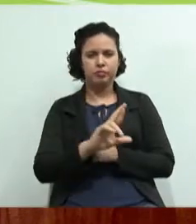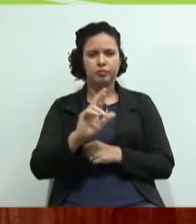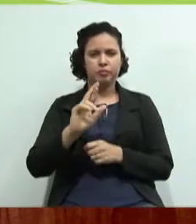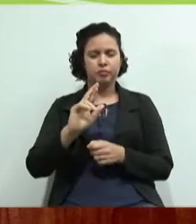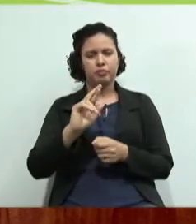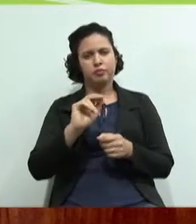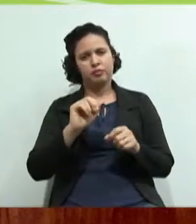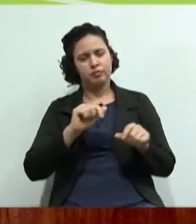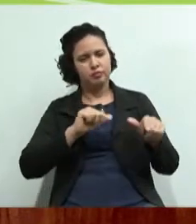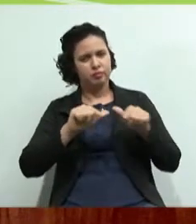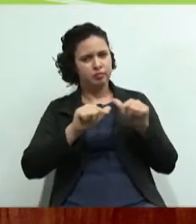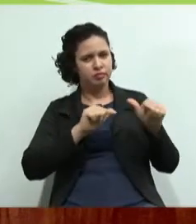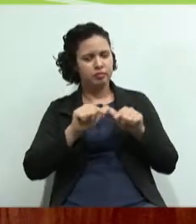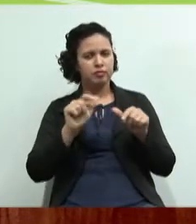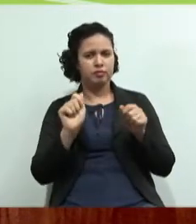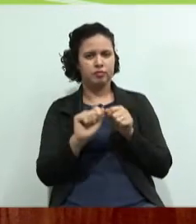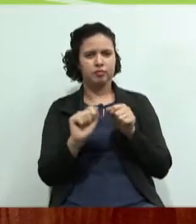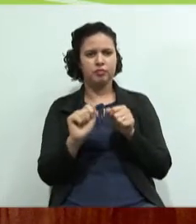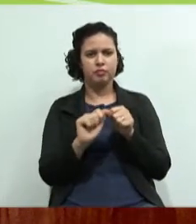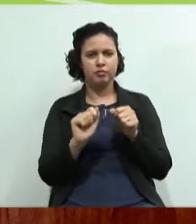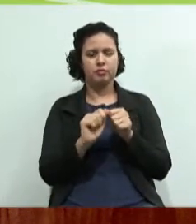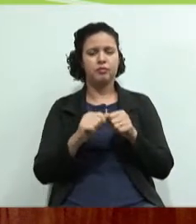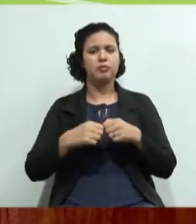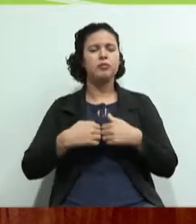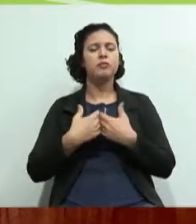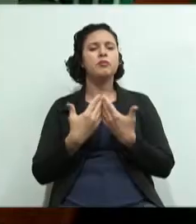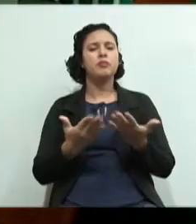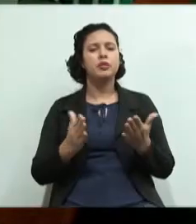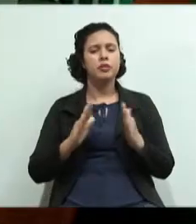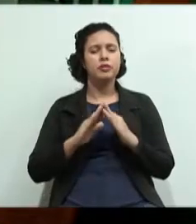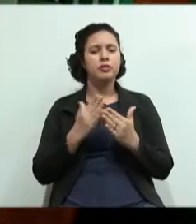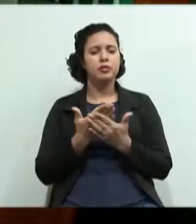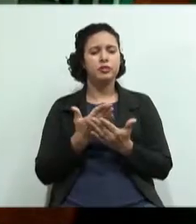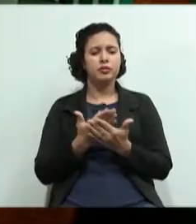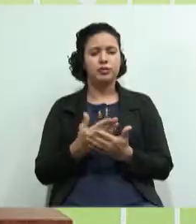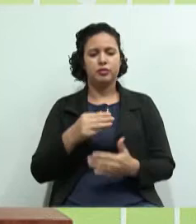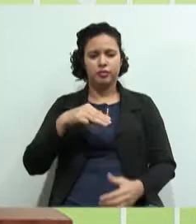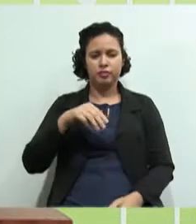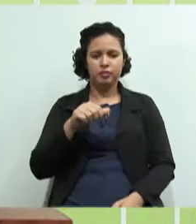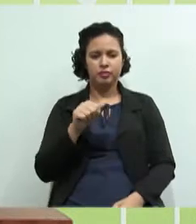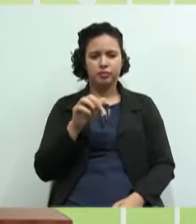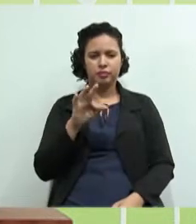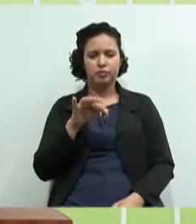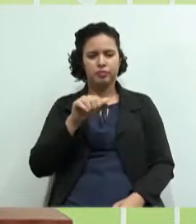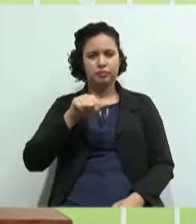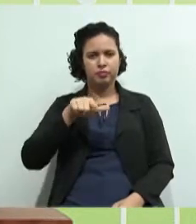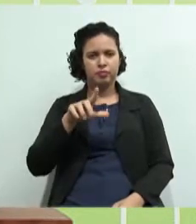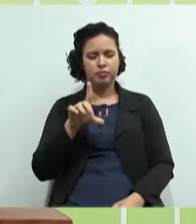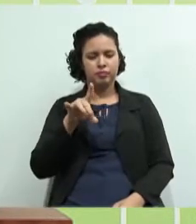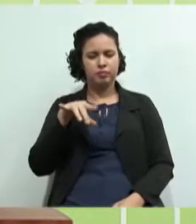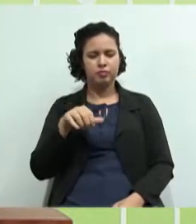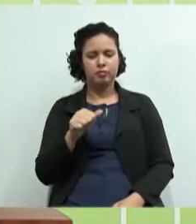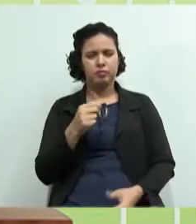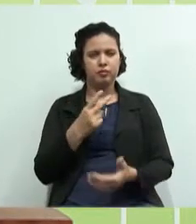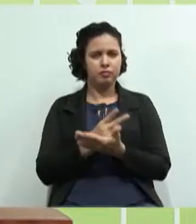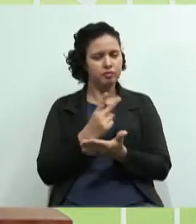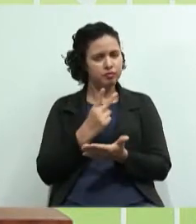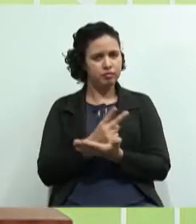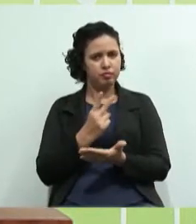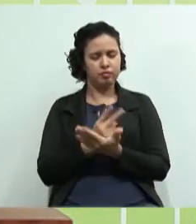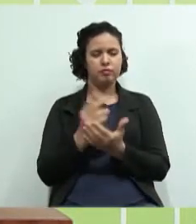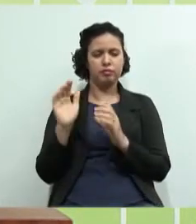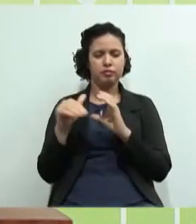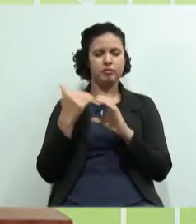tarefas empenhadas, professor. Olha só, Escola Mafalda Rodrigues, né? Ó, escola também participando sempre com a gente, as